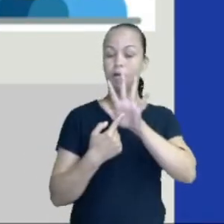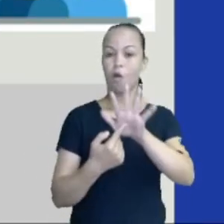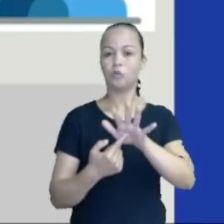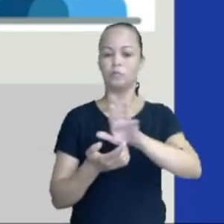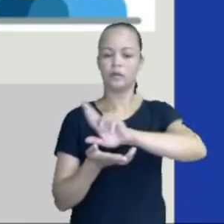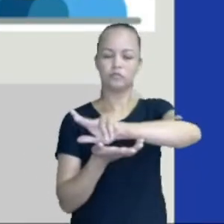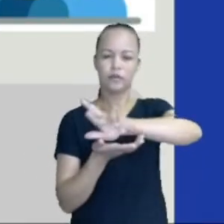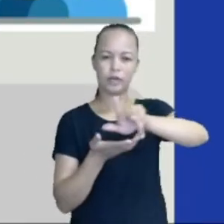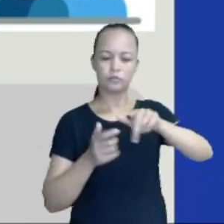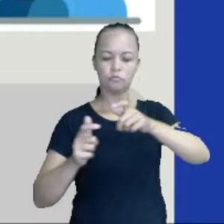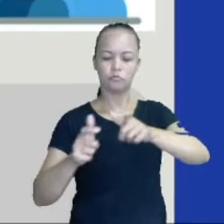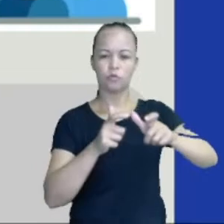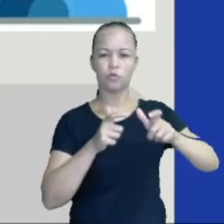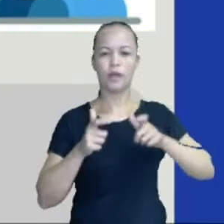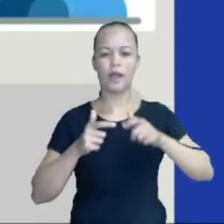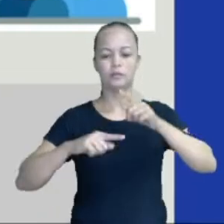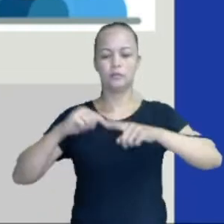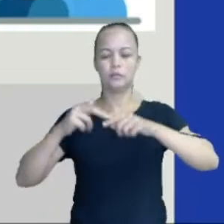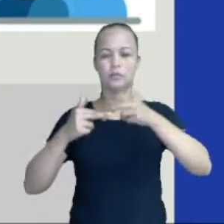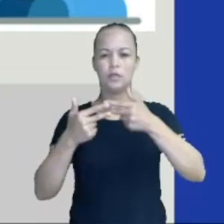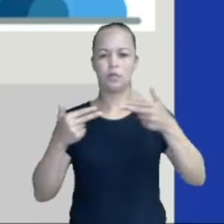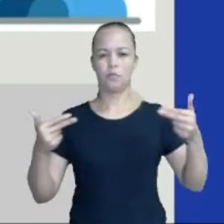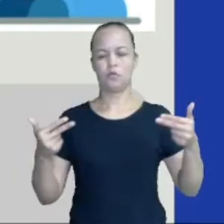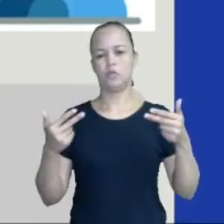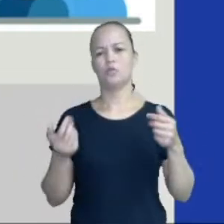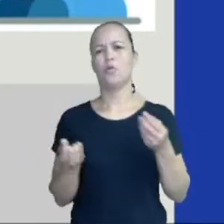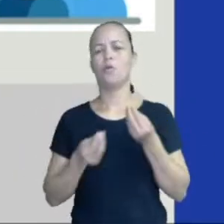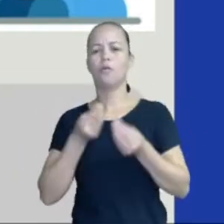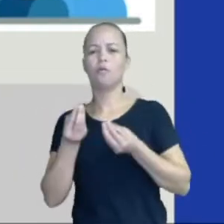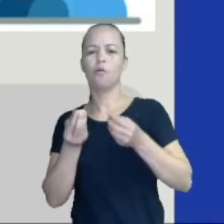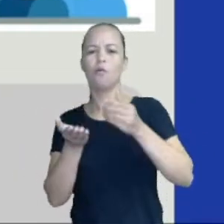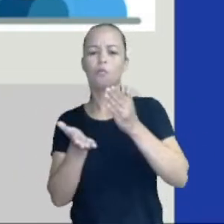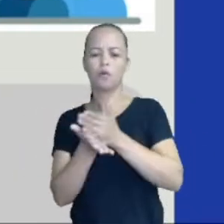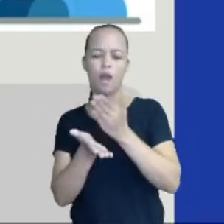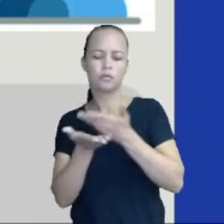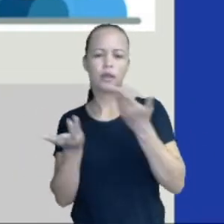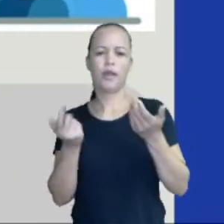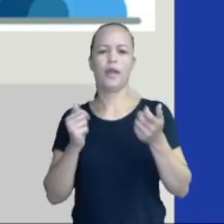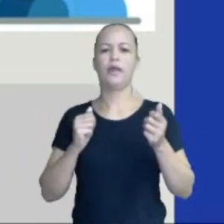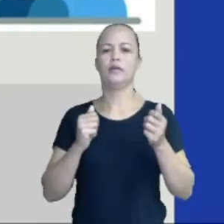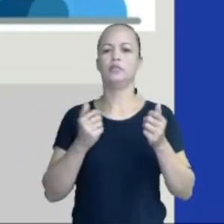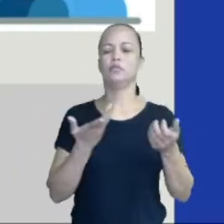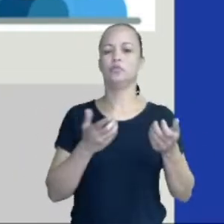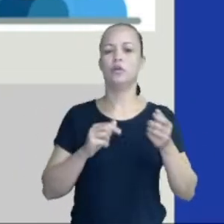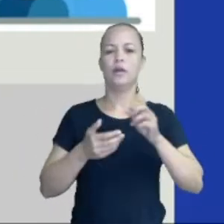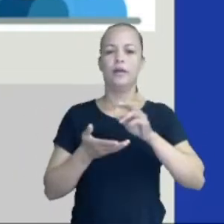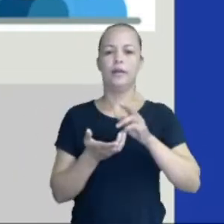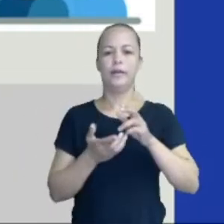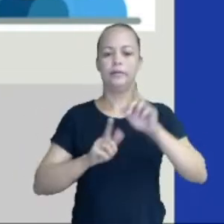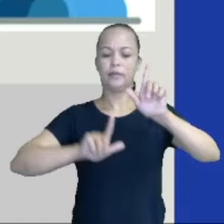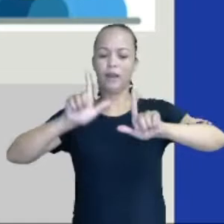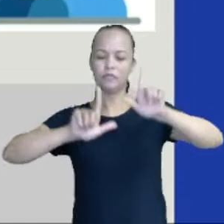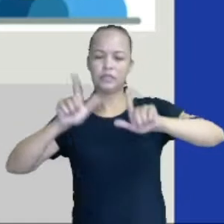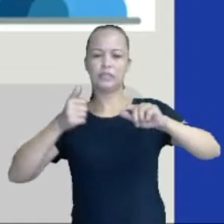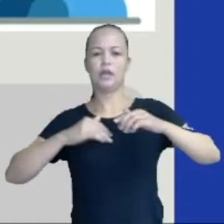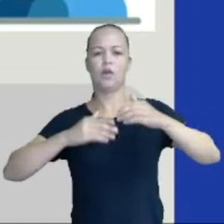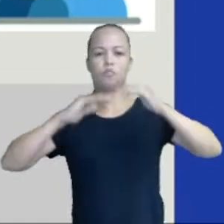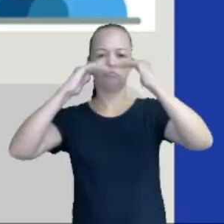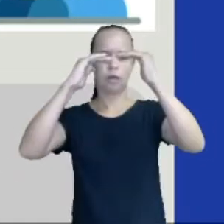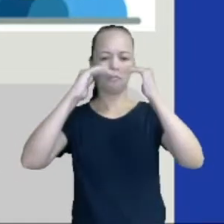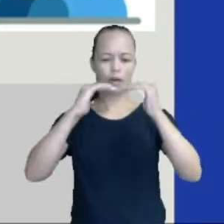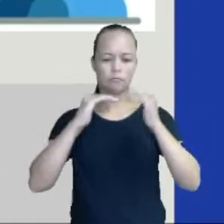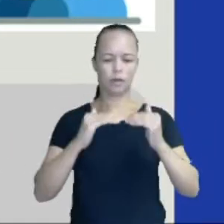mais diferentes lugares e objetos, como nos cadernos, televisão, estantes, entre outros. Olha a imagem que eu trago aqui para vocês.